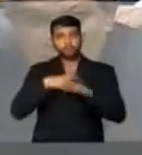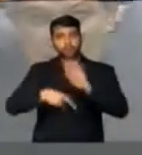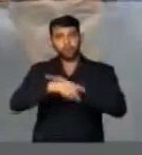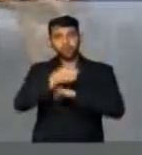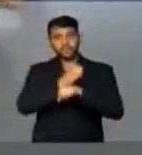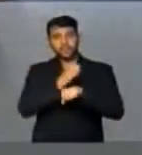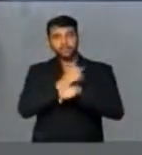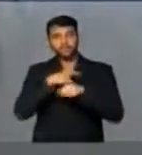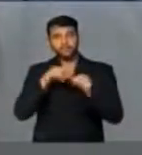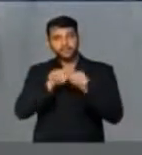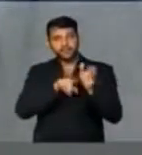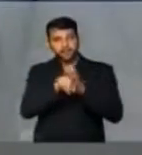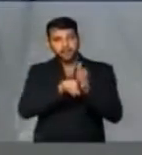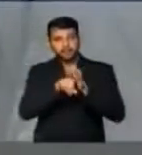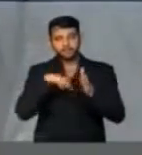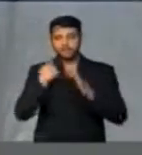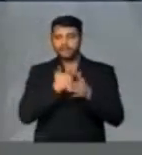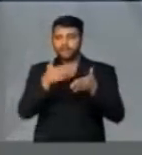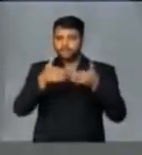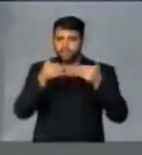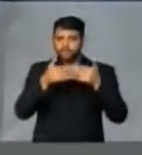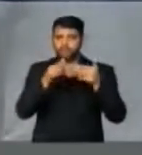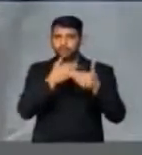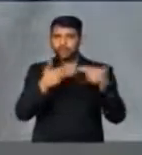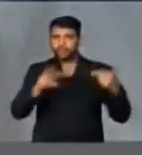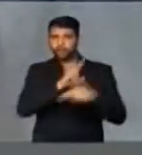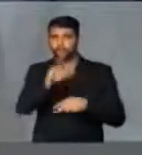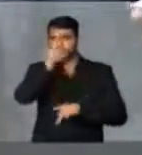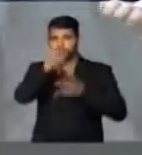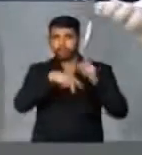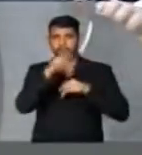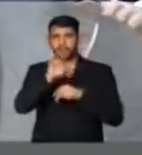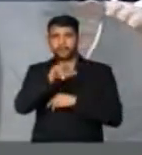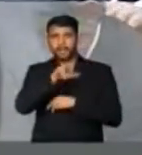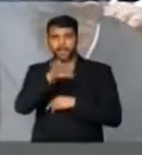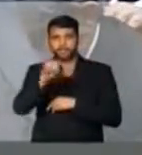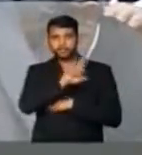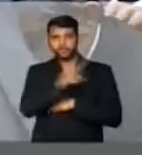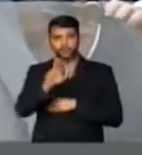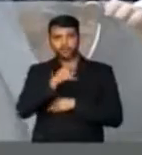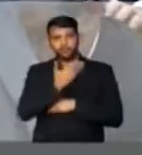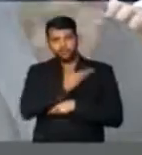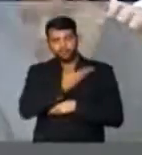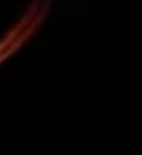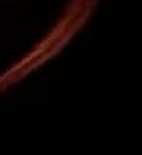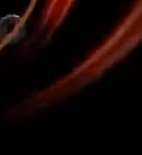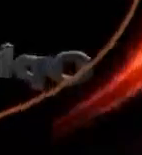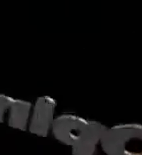fica aqui registrado essa nossa solicitação em nome da população de Barreiros e em nome do meu amigo Samir.